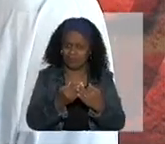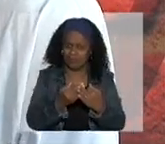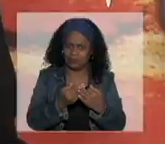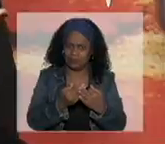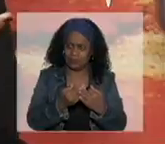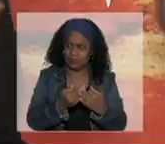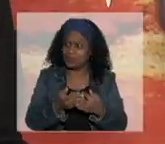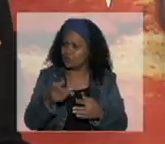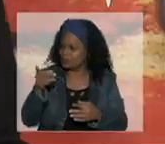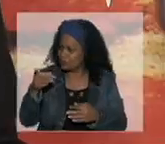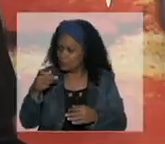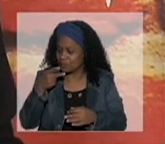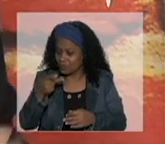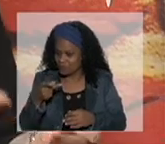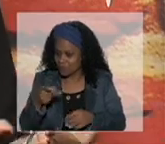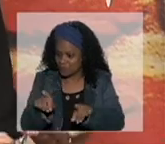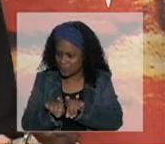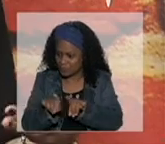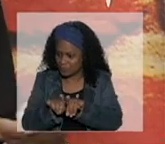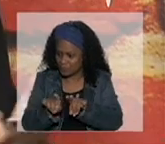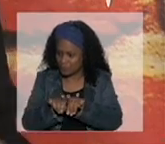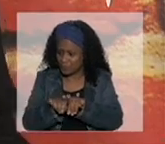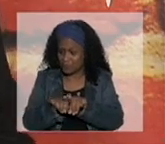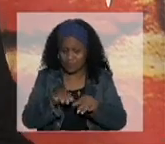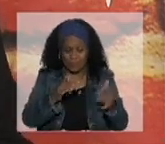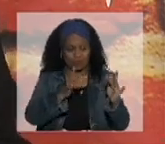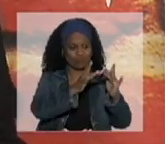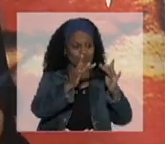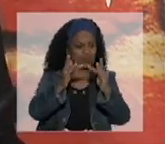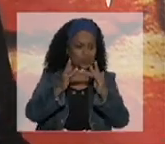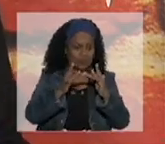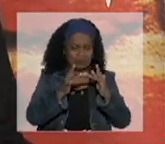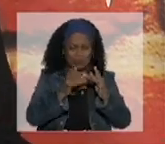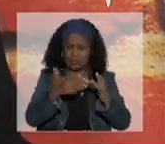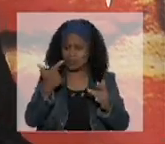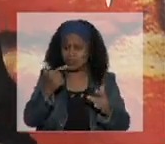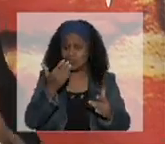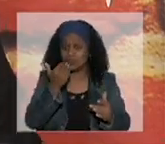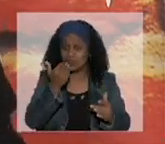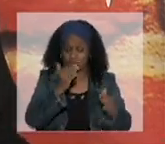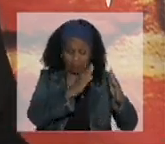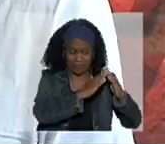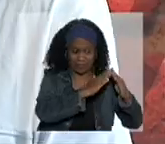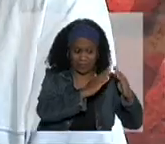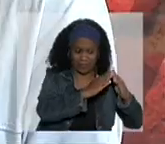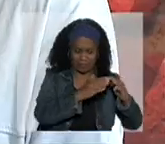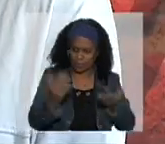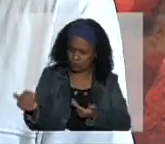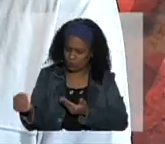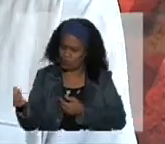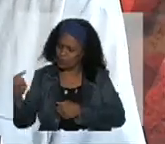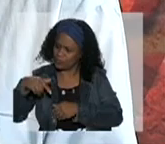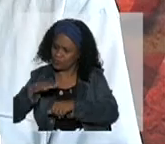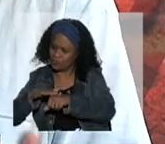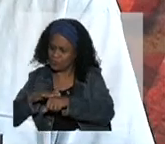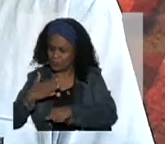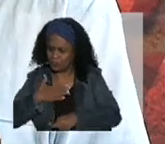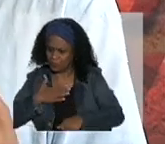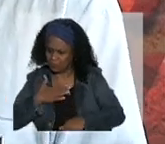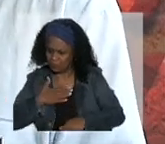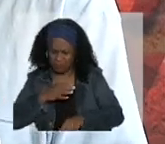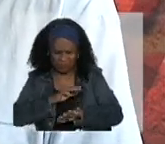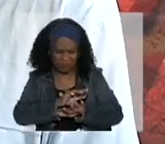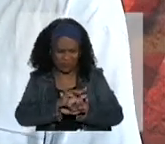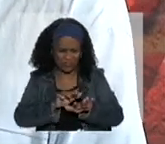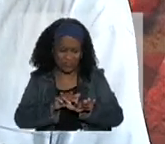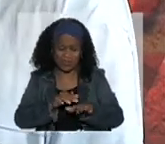necessidade. Você recebia esse depoimento do pessoal que você tinha Sim, contado, que não tinha comida em casa? Sim, os jovens chegavam para mim